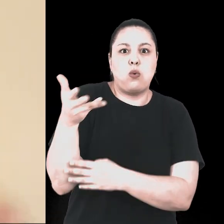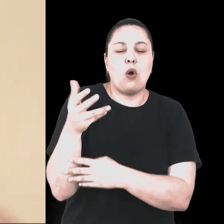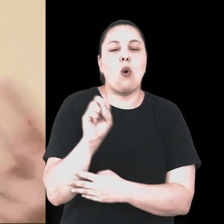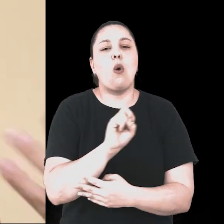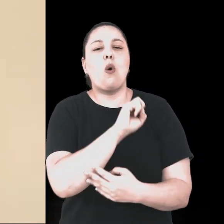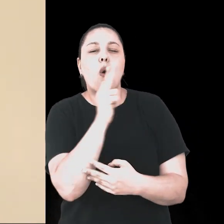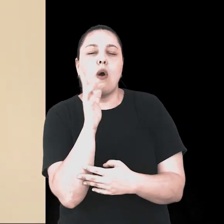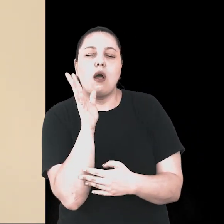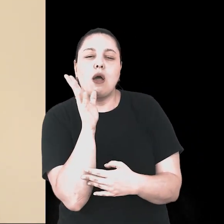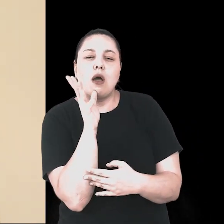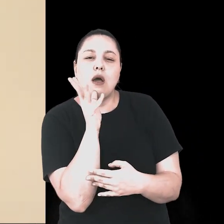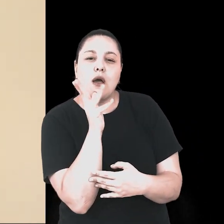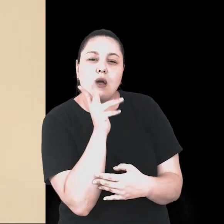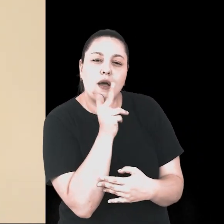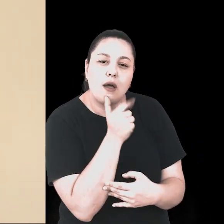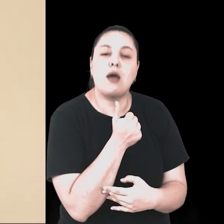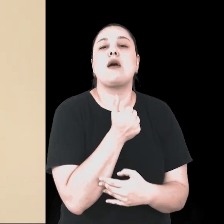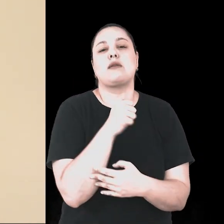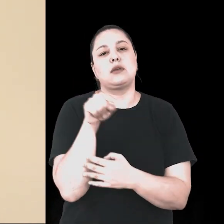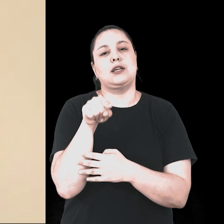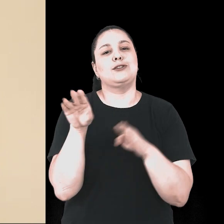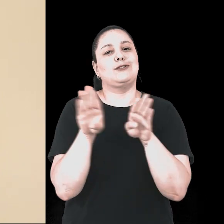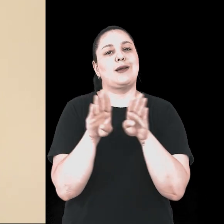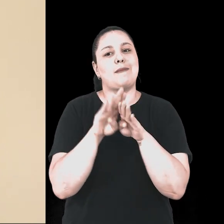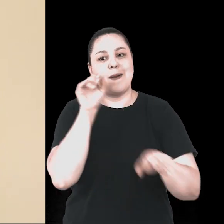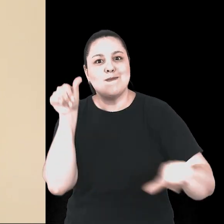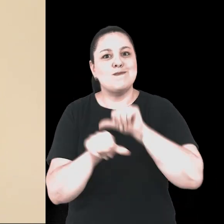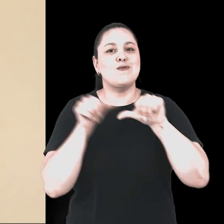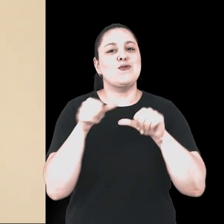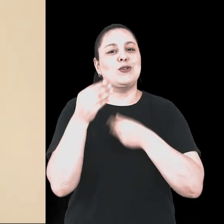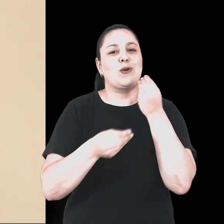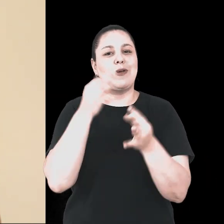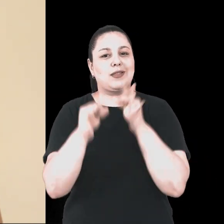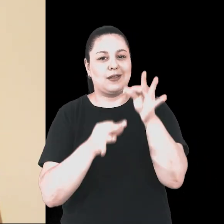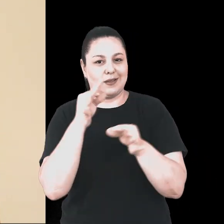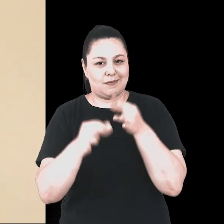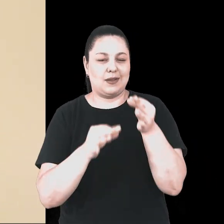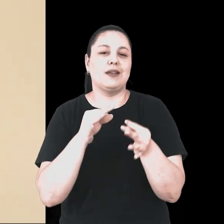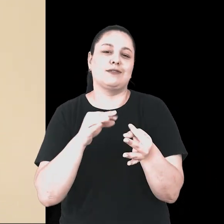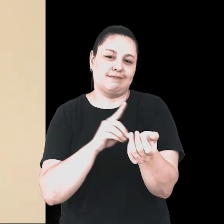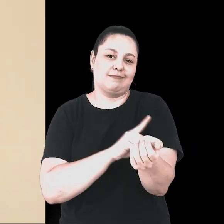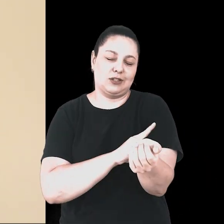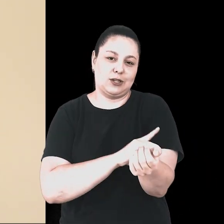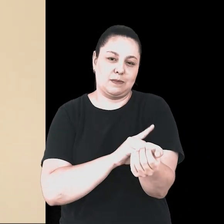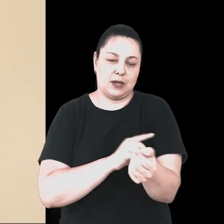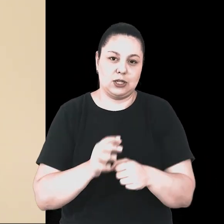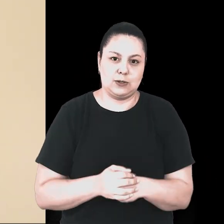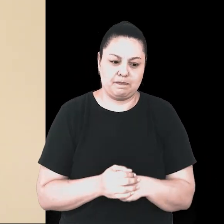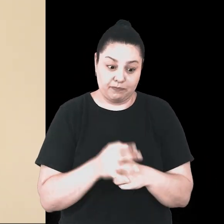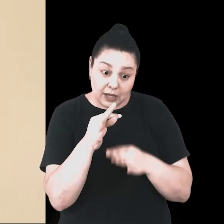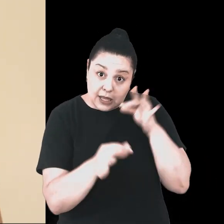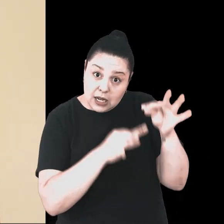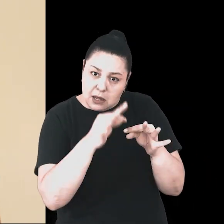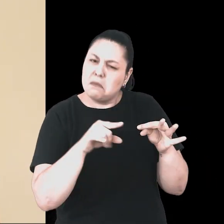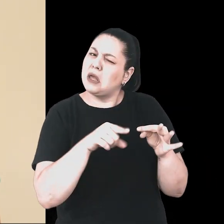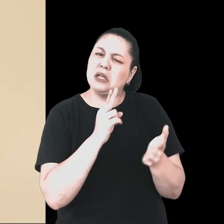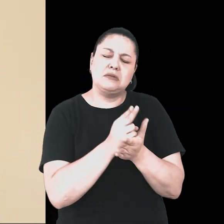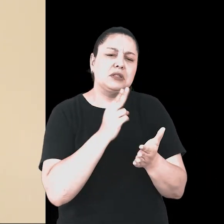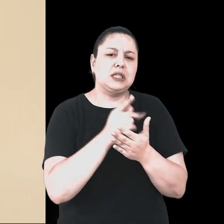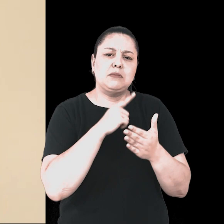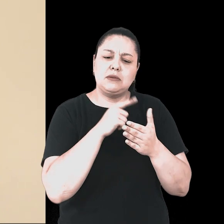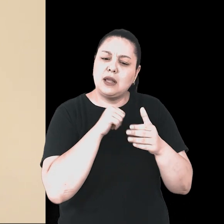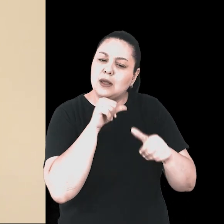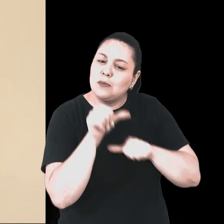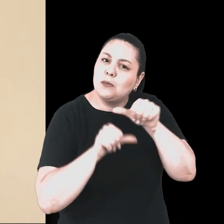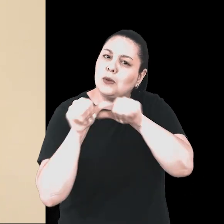ou ultra lenta, revolucionando a terapia da diabetes. O tratamento dessa doença tem passado por muitas